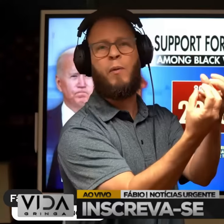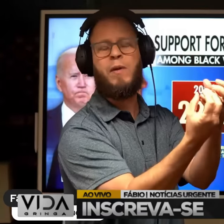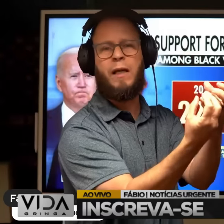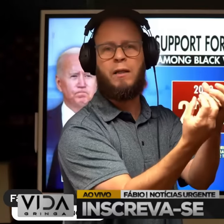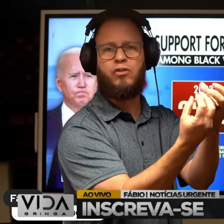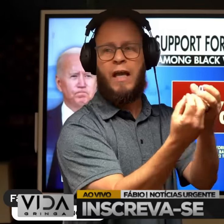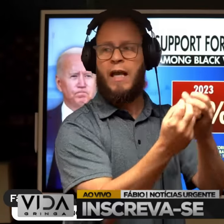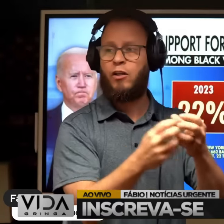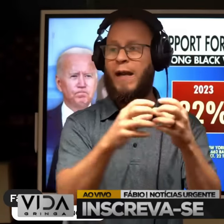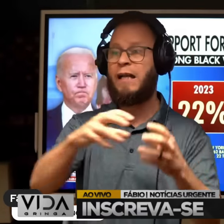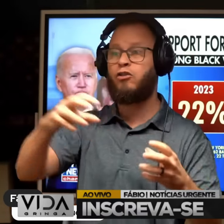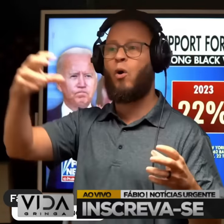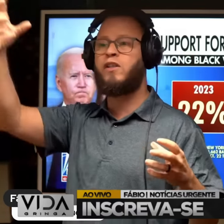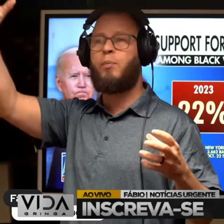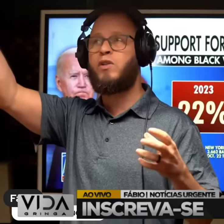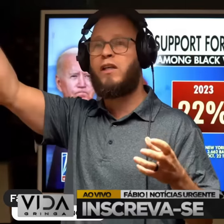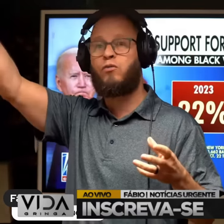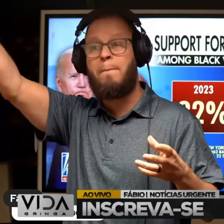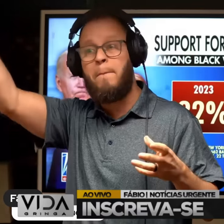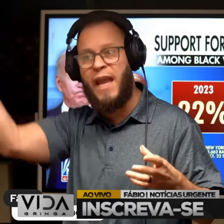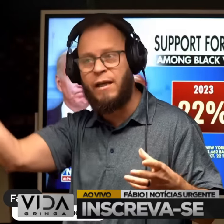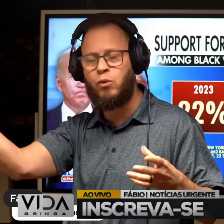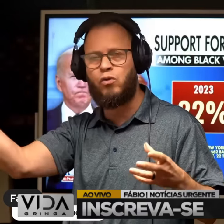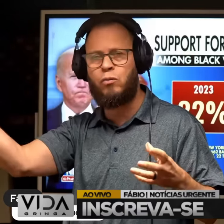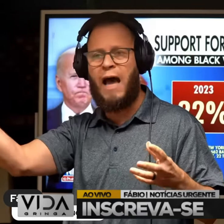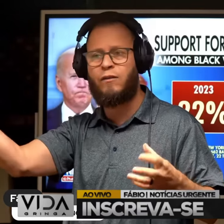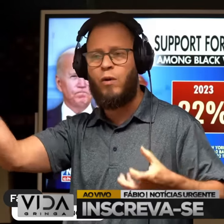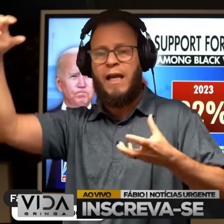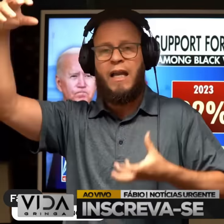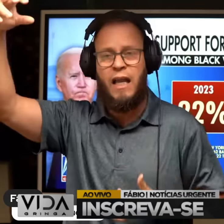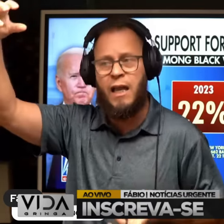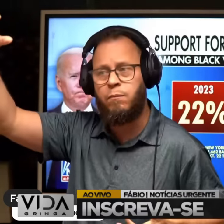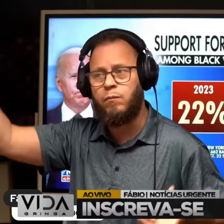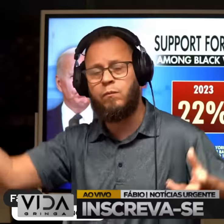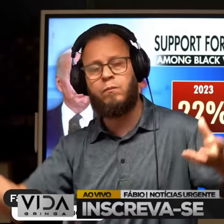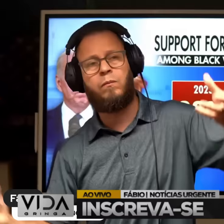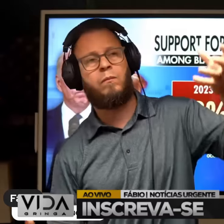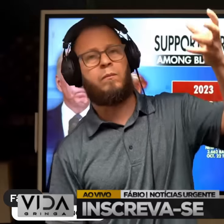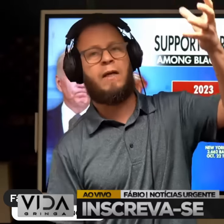nos republicanos. Então é 14% a menos de um lado e...